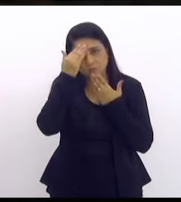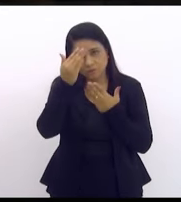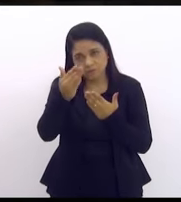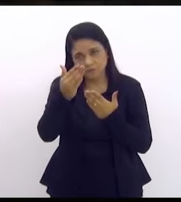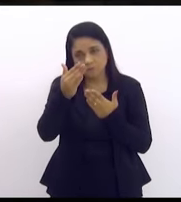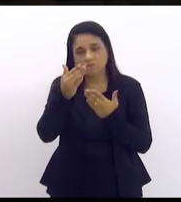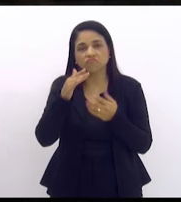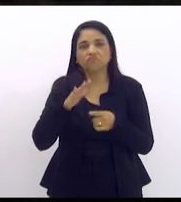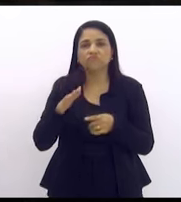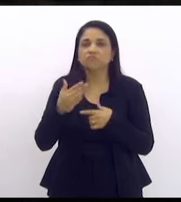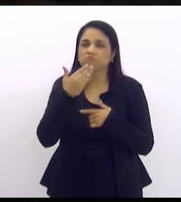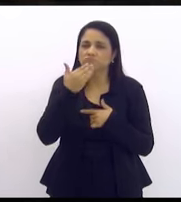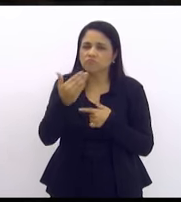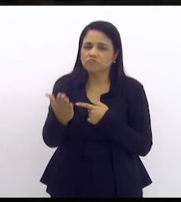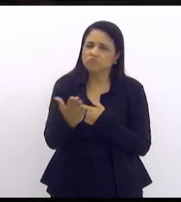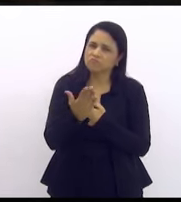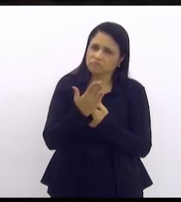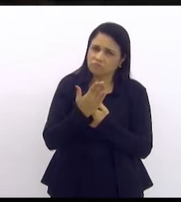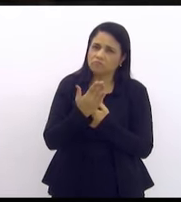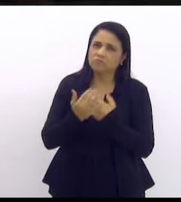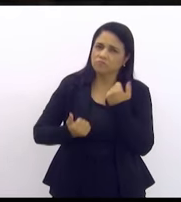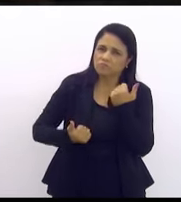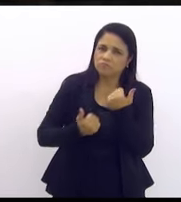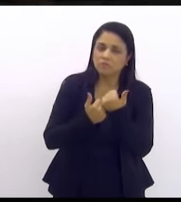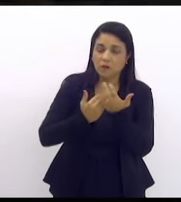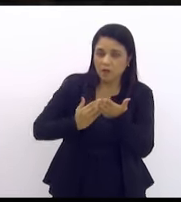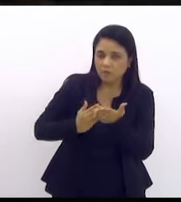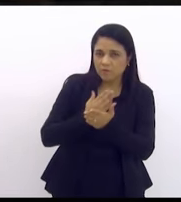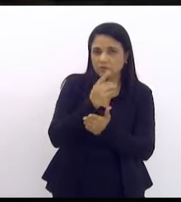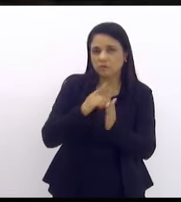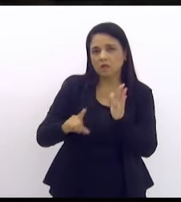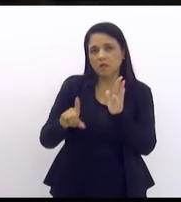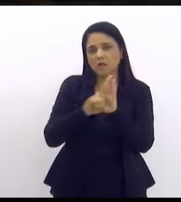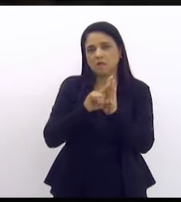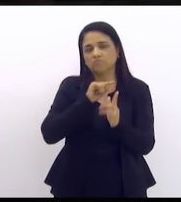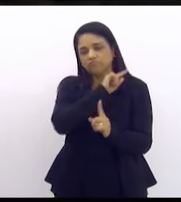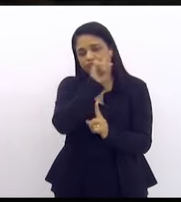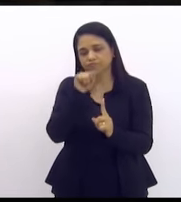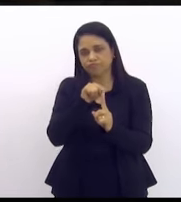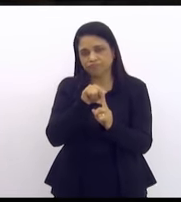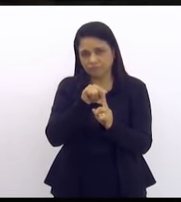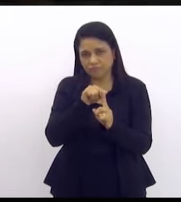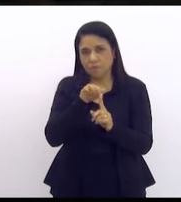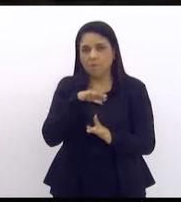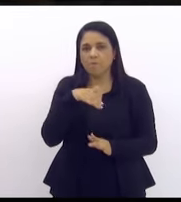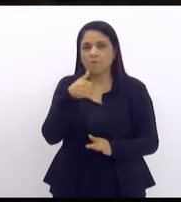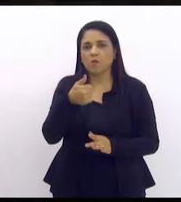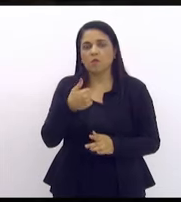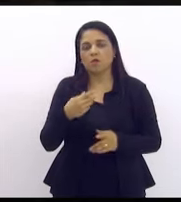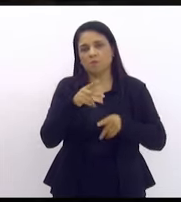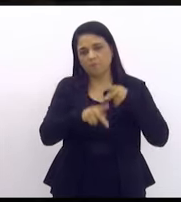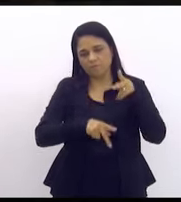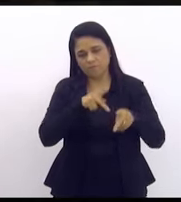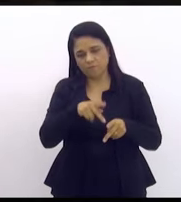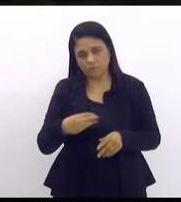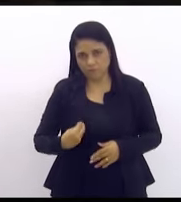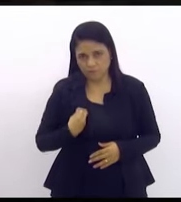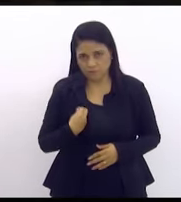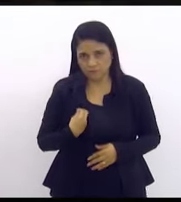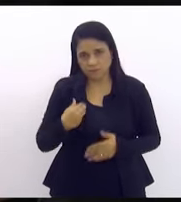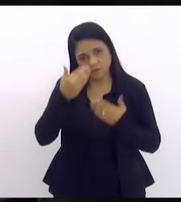conto com a colaboração de vocês e com a aprovação dessa lei a gente está atingindo o nosso objetivo, que é melhorar a vida da população. Muito obrigado,